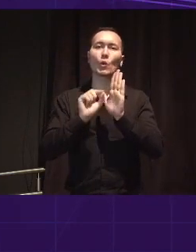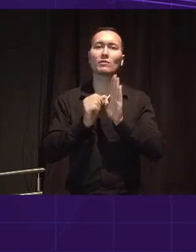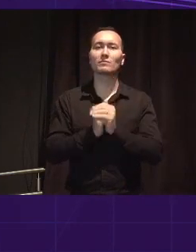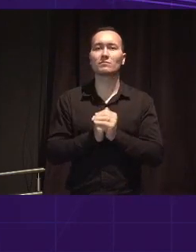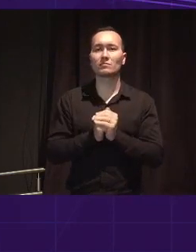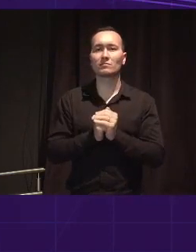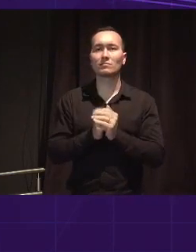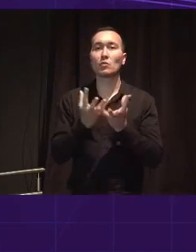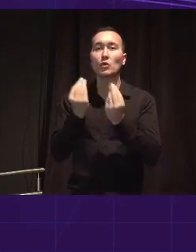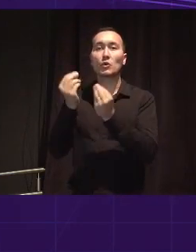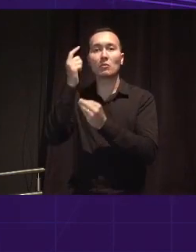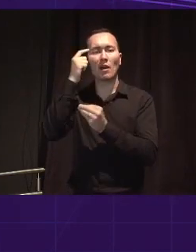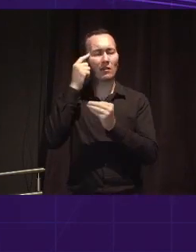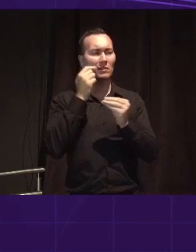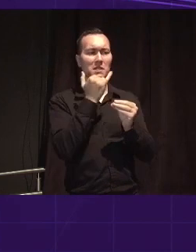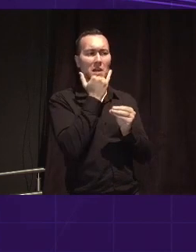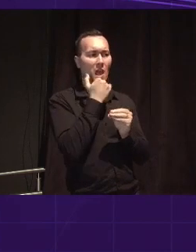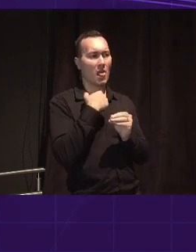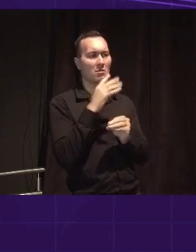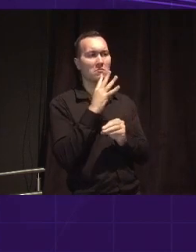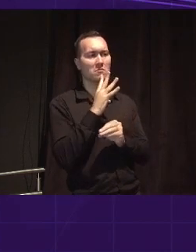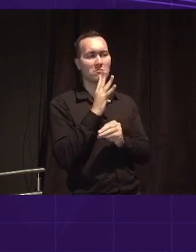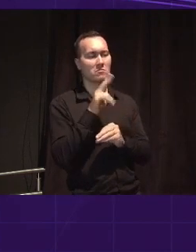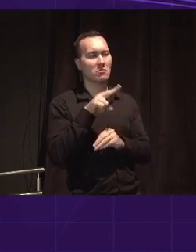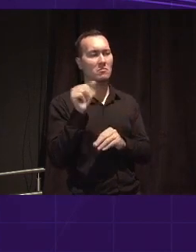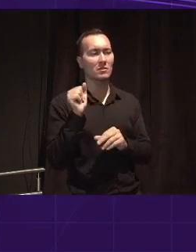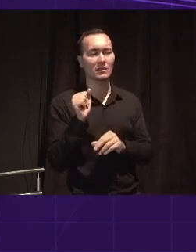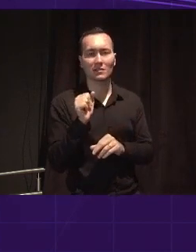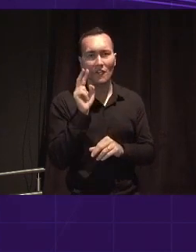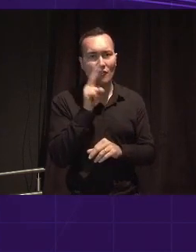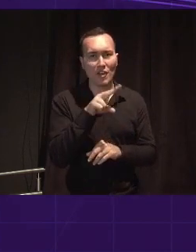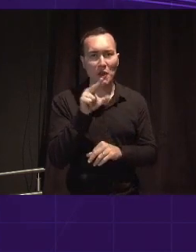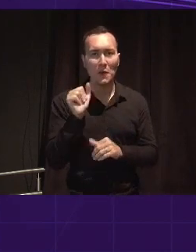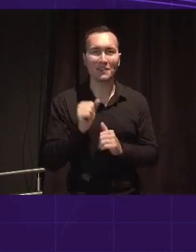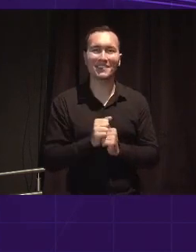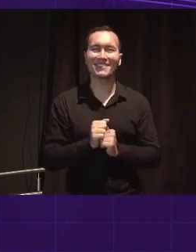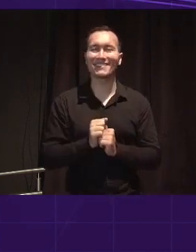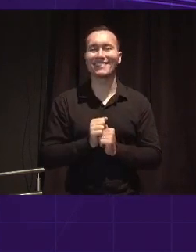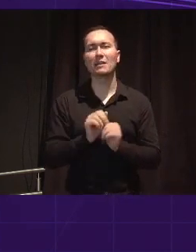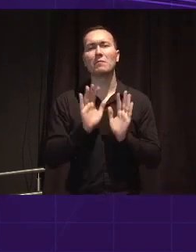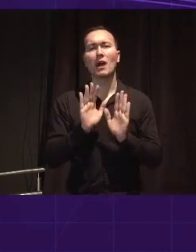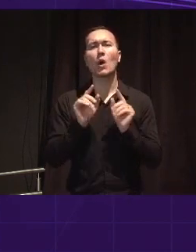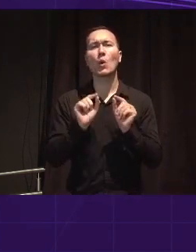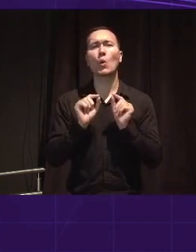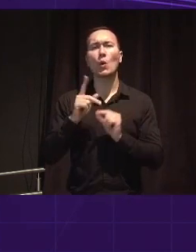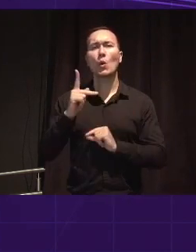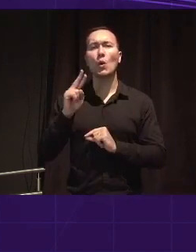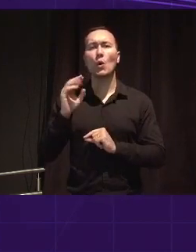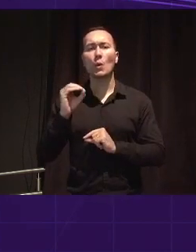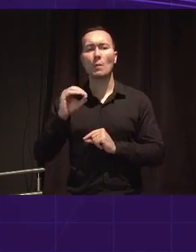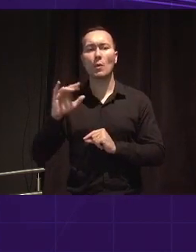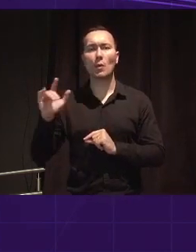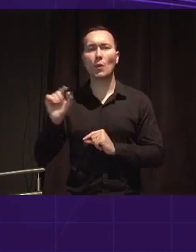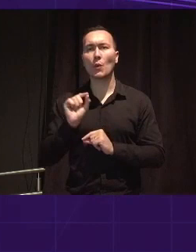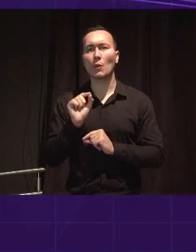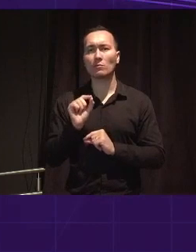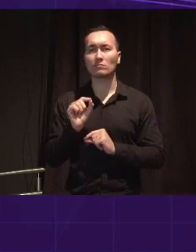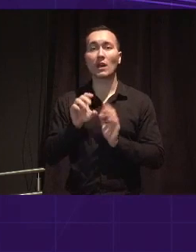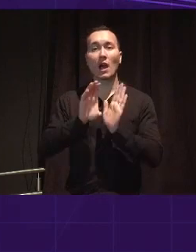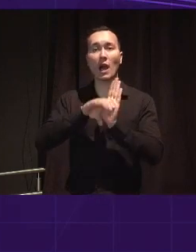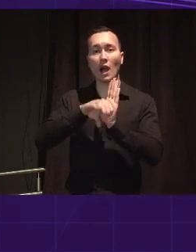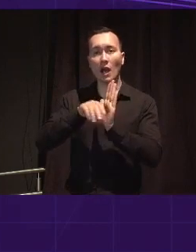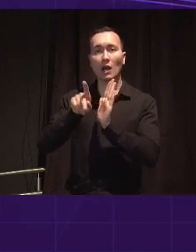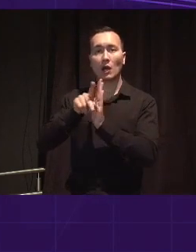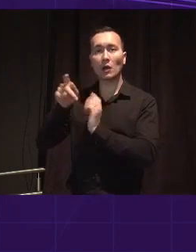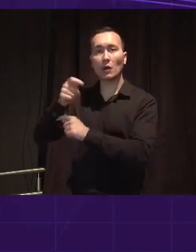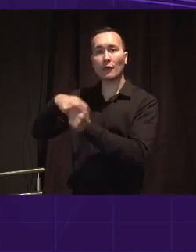comi, eu só ouço falar. Muito tem se falado agora de Product Ops, né? Mas o que é esse Product Ops? Então, tem um conceito aí de mercado,